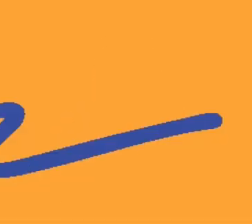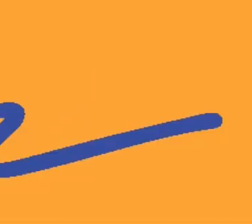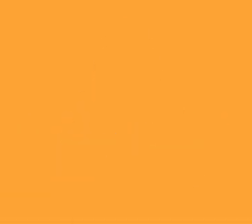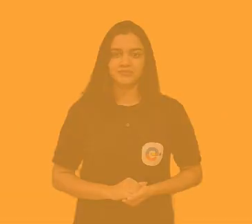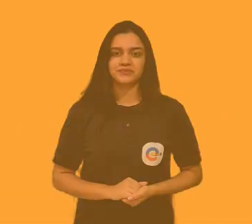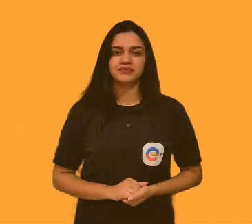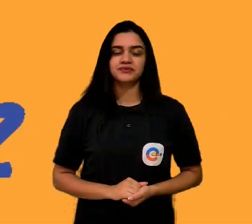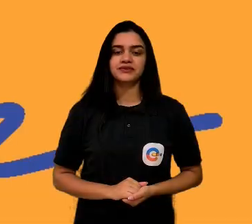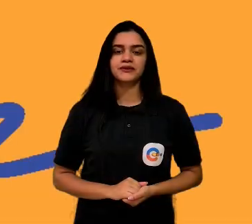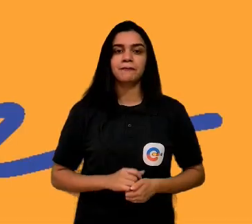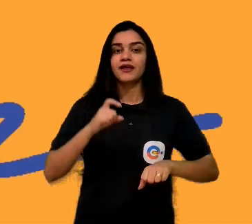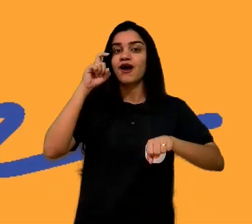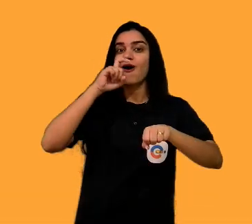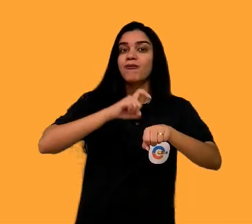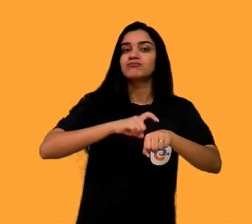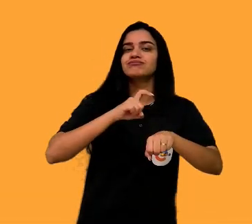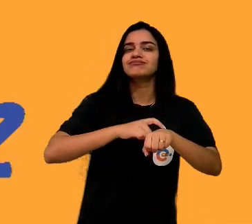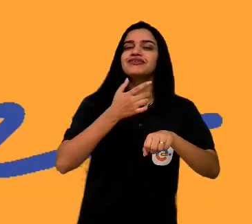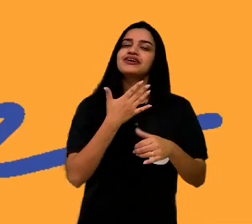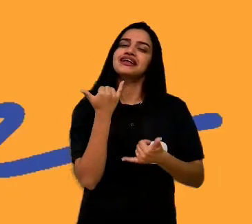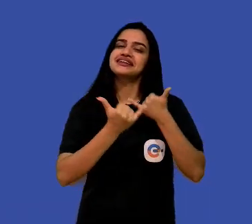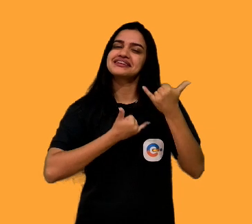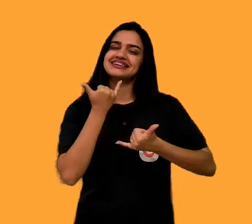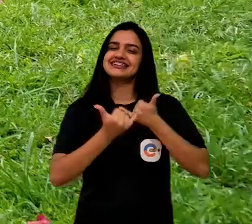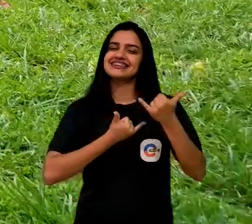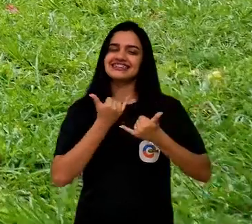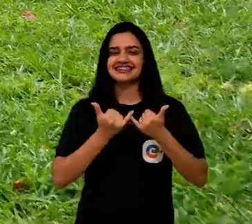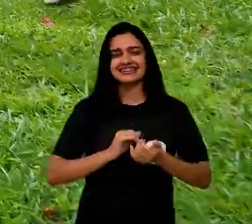Hora da brincadeira!